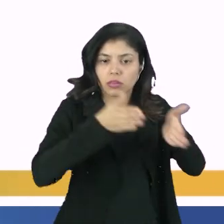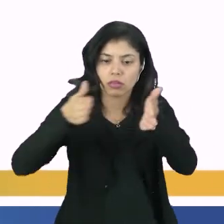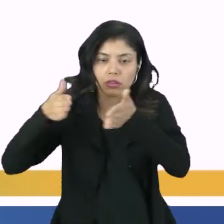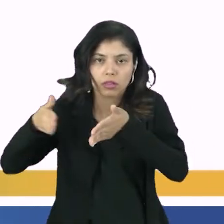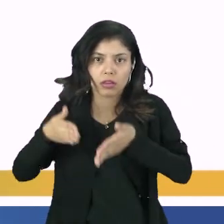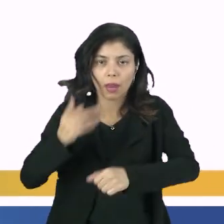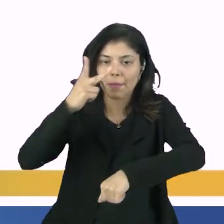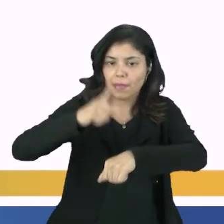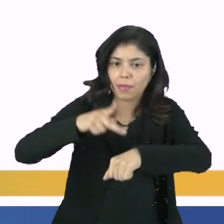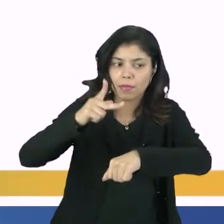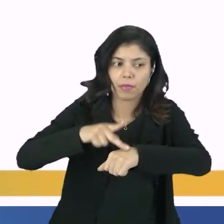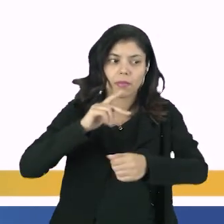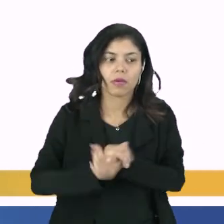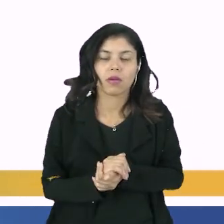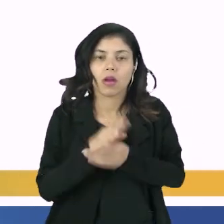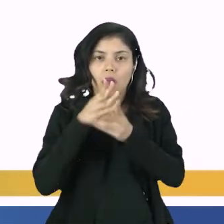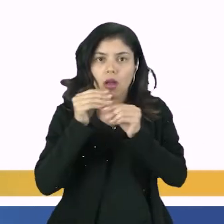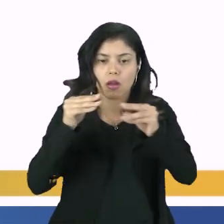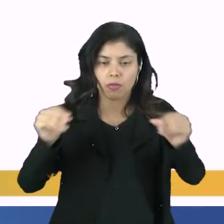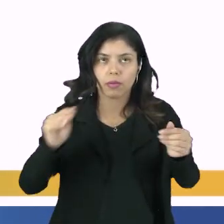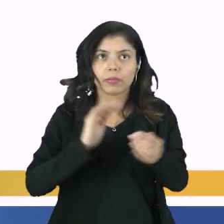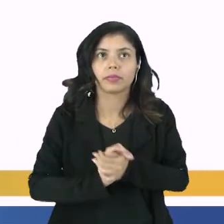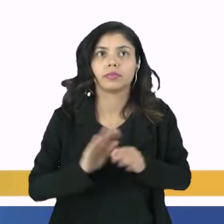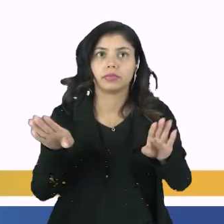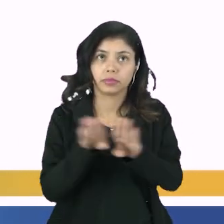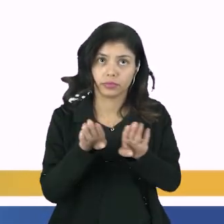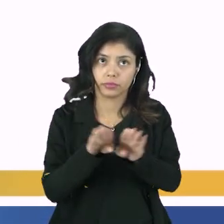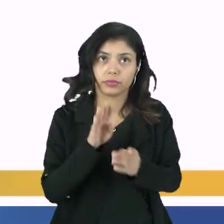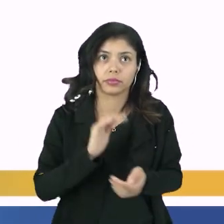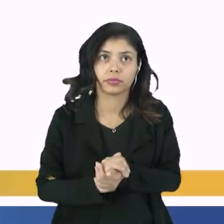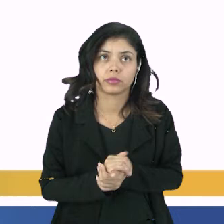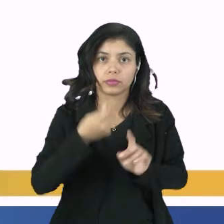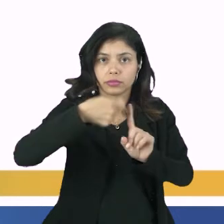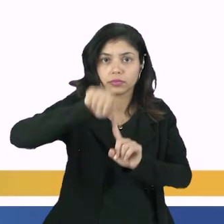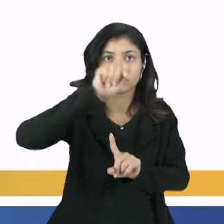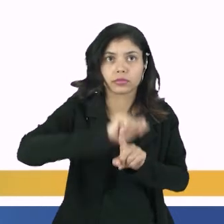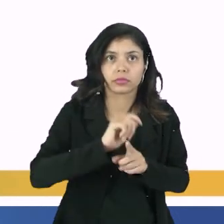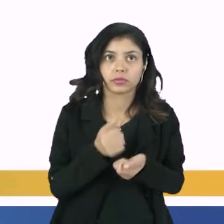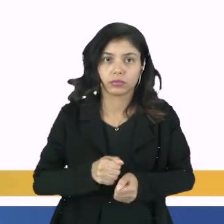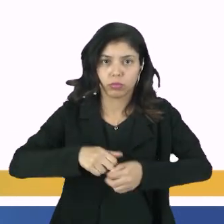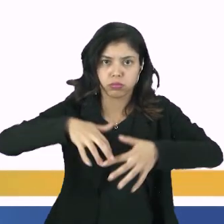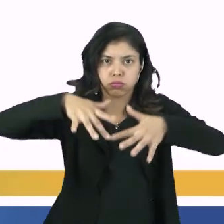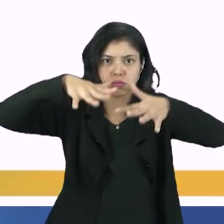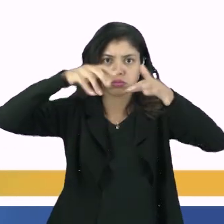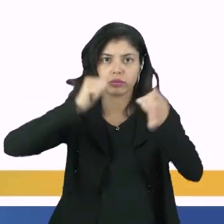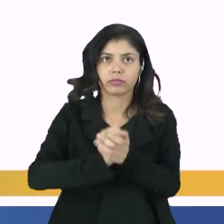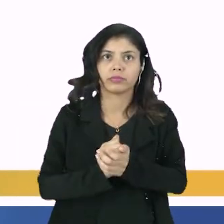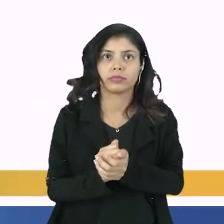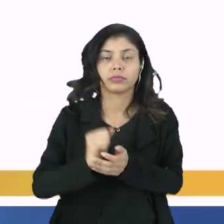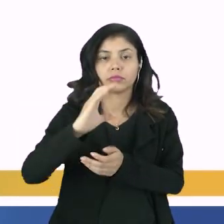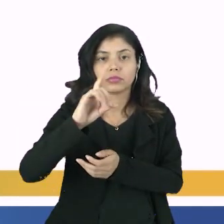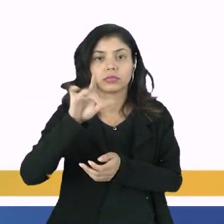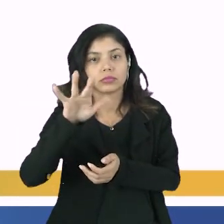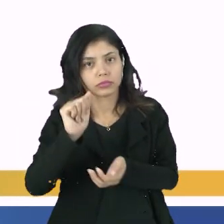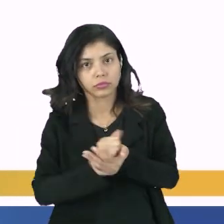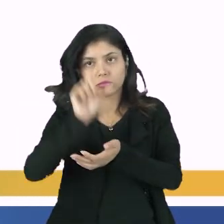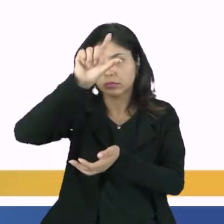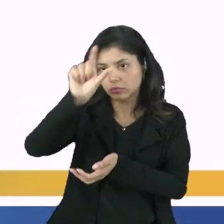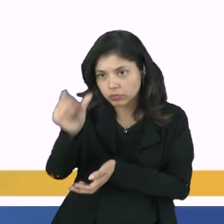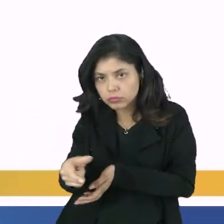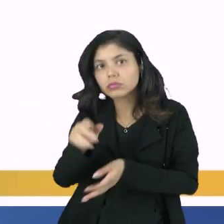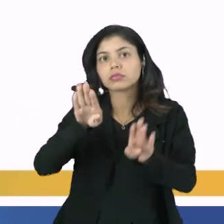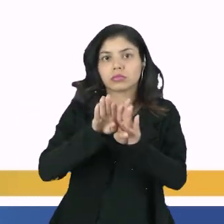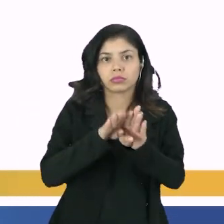e pedra. O seu calendário, que antevia as cheias do Nilo e ciclos da lua, contribuiu com a produção